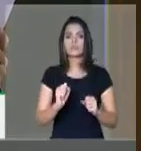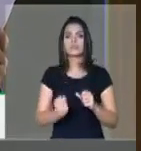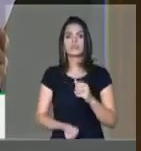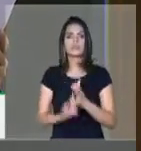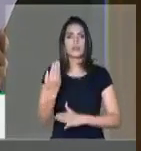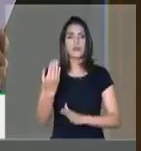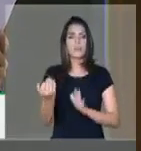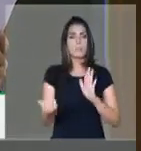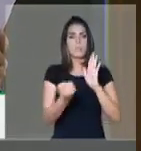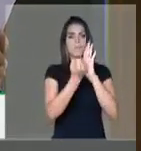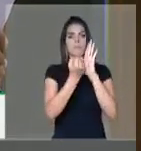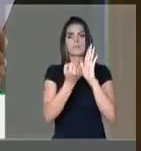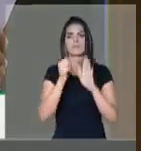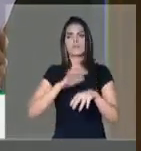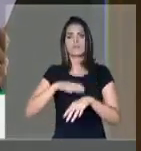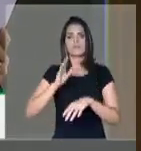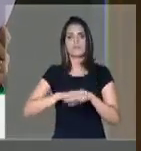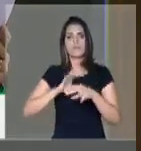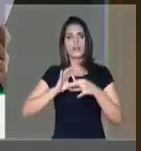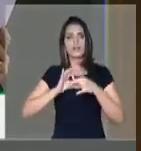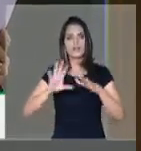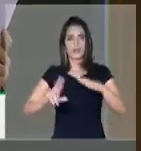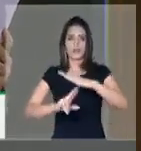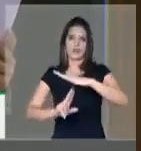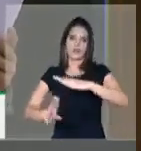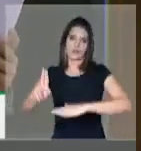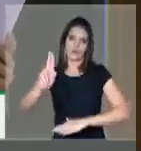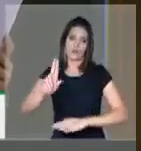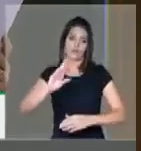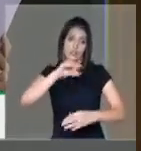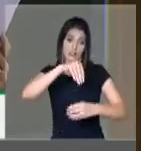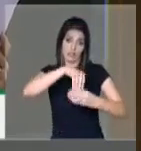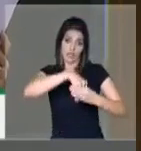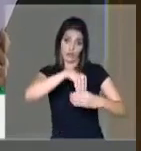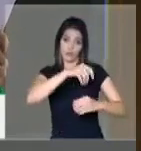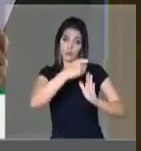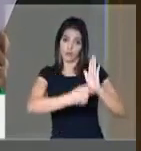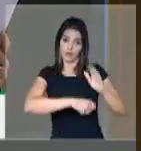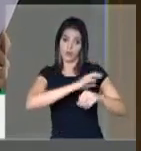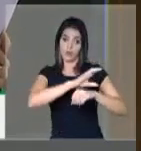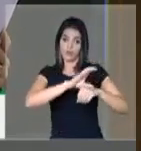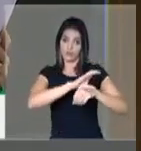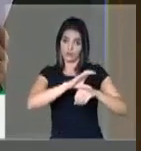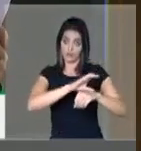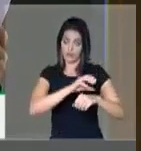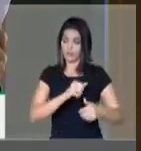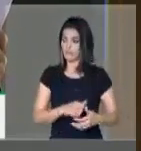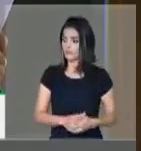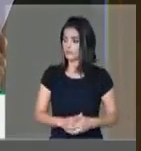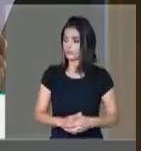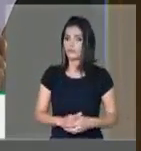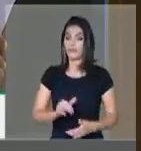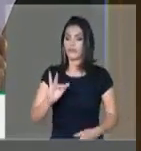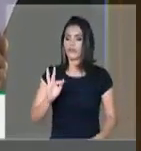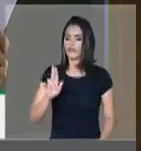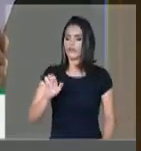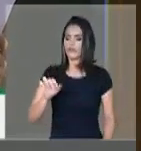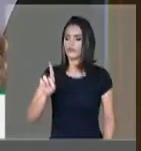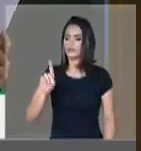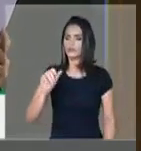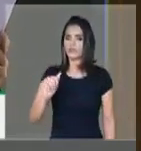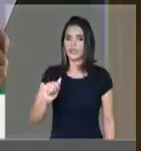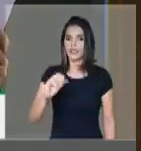instituído nos marcos da autonomia universitária expressa na Constituição. Para tanto, as fundações de